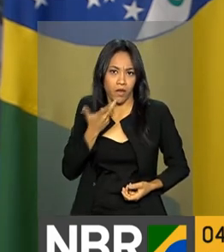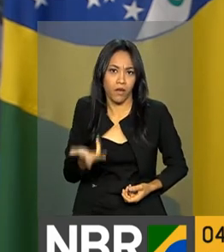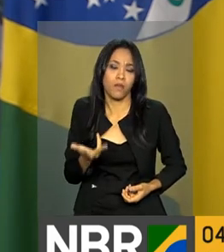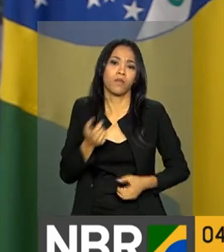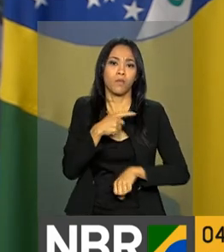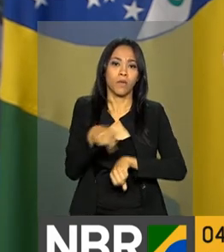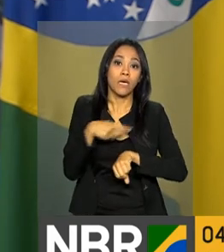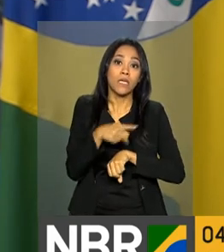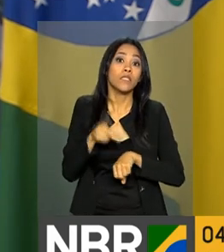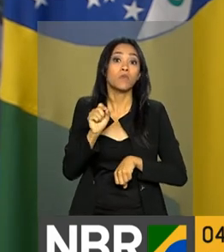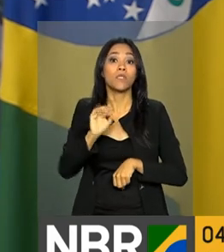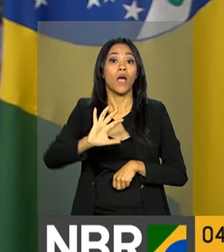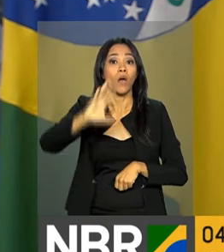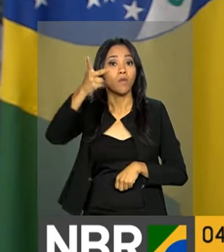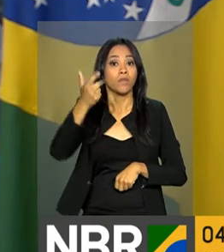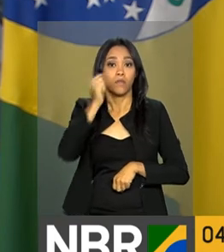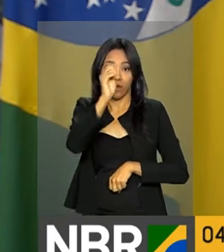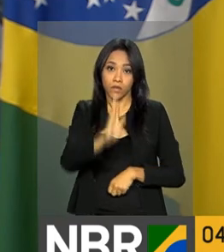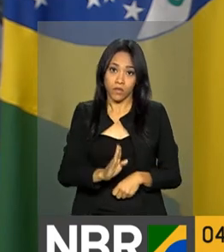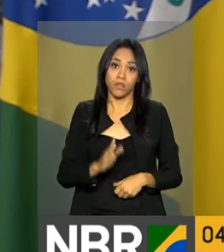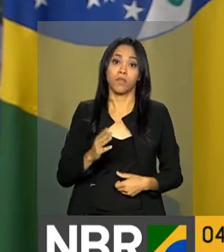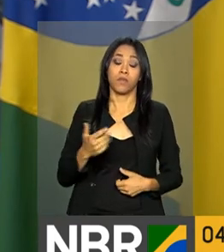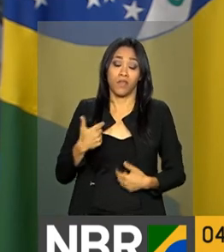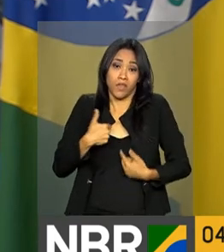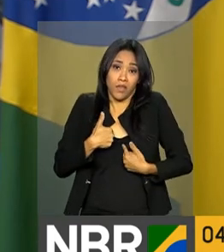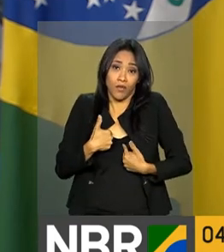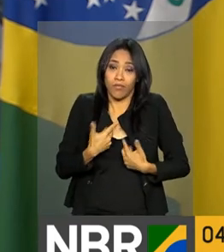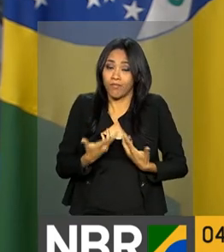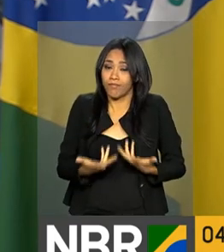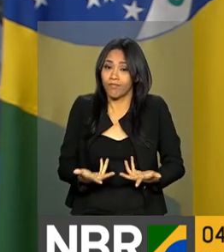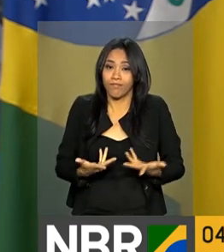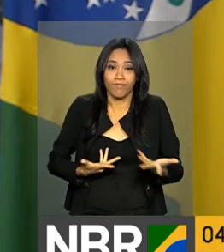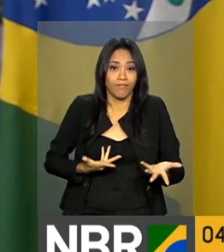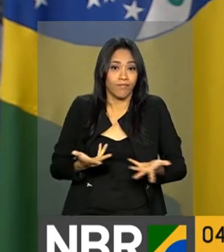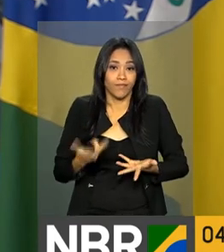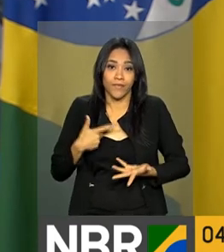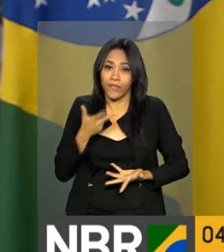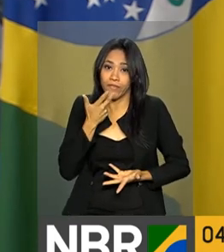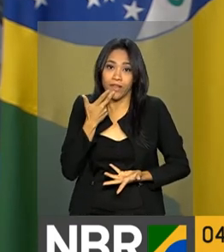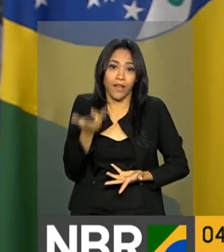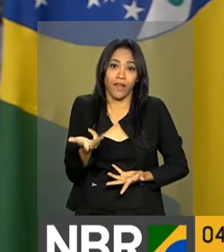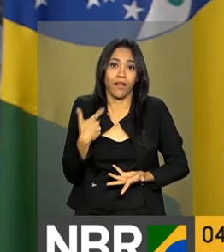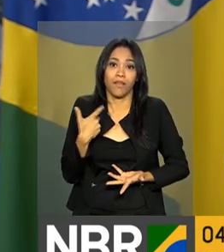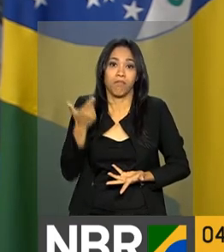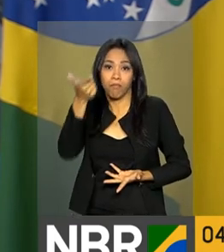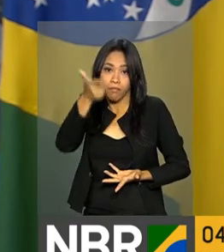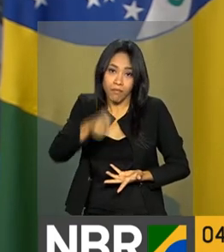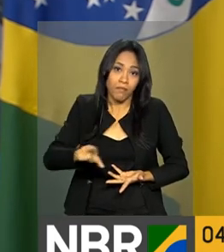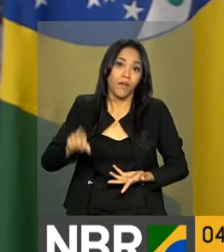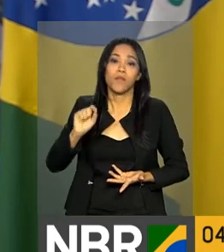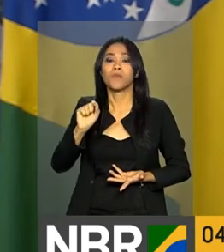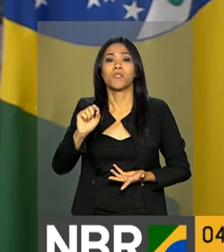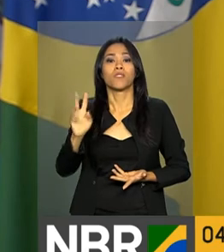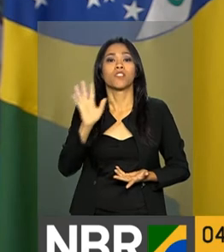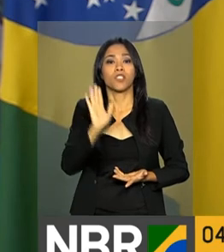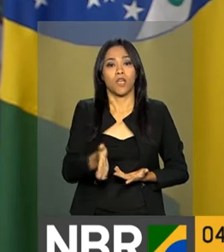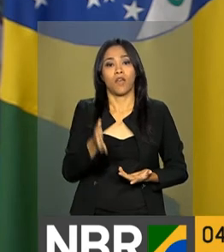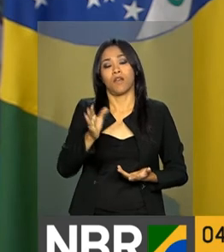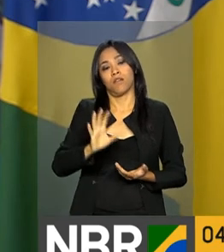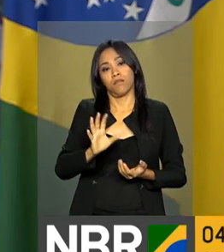naquilo que está acontecendo no brasil que eu dispensaria é de palavras digamos religiosas aquilo que está acontecendo